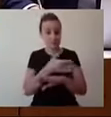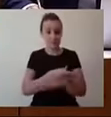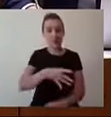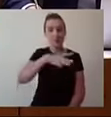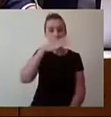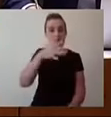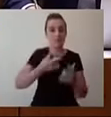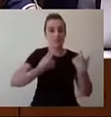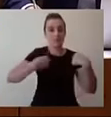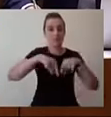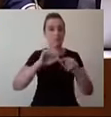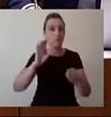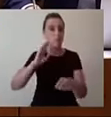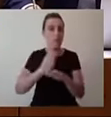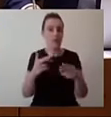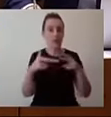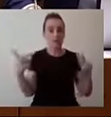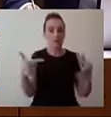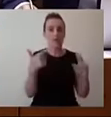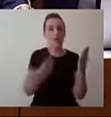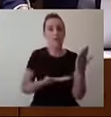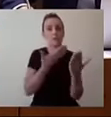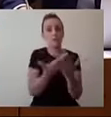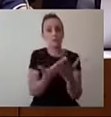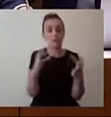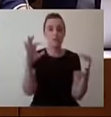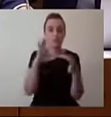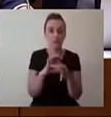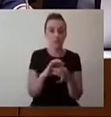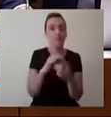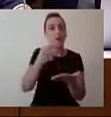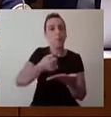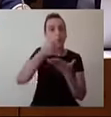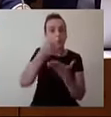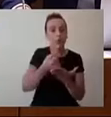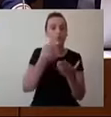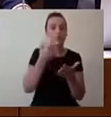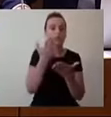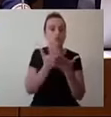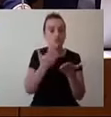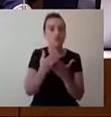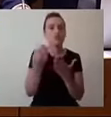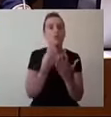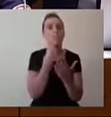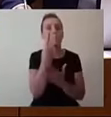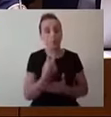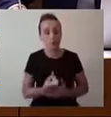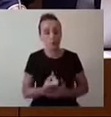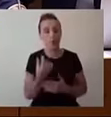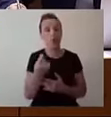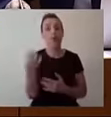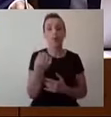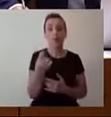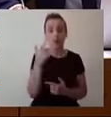Câmara foi uma proposta de deliberação relativa às bolsas de estudo que eu fiz as questões iniciais. E depois comparei com uma proposta